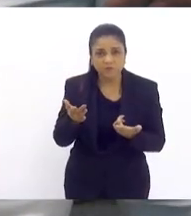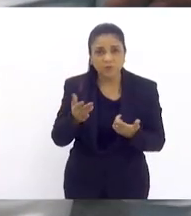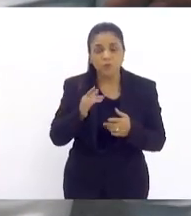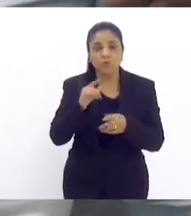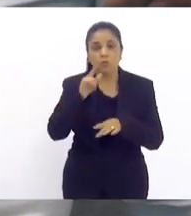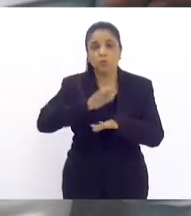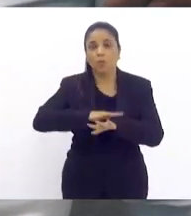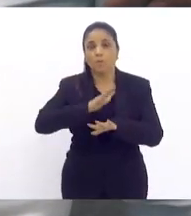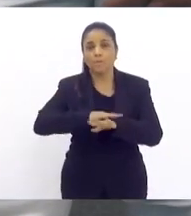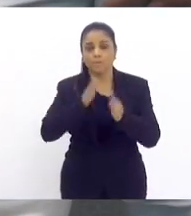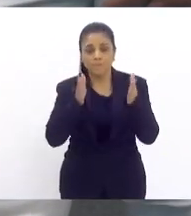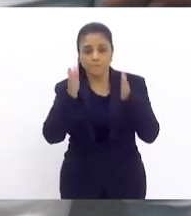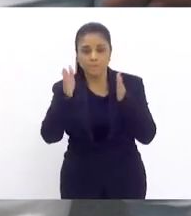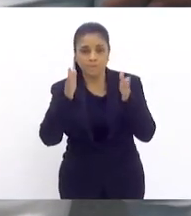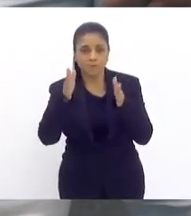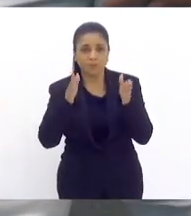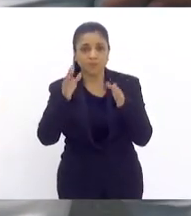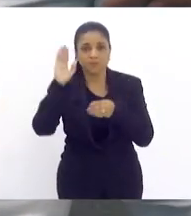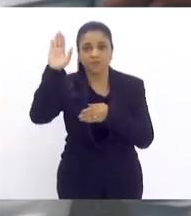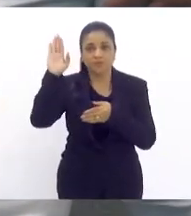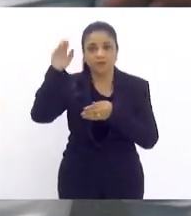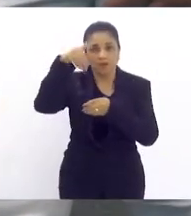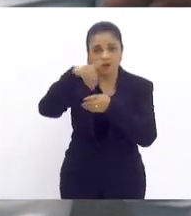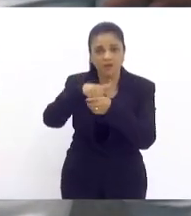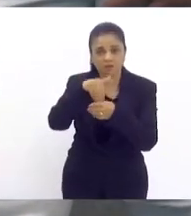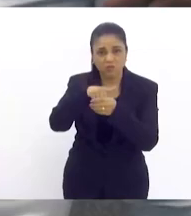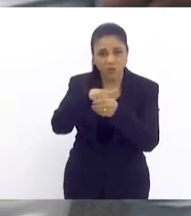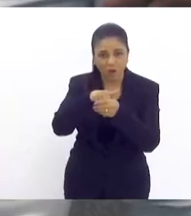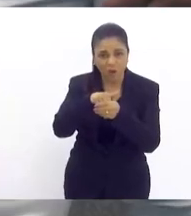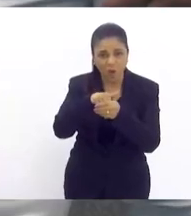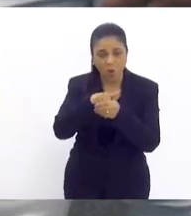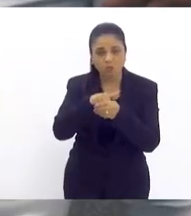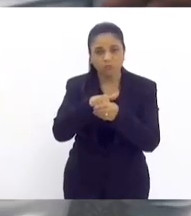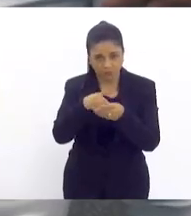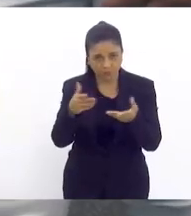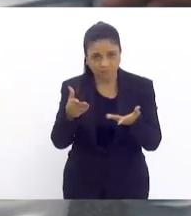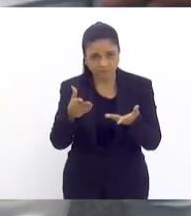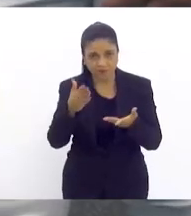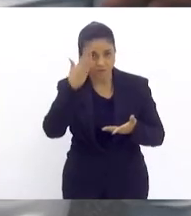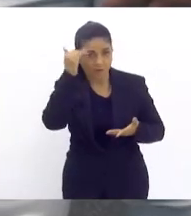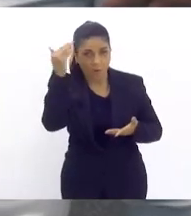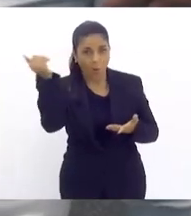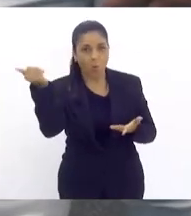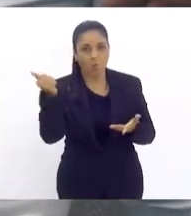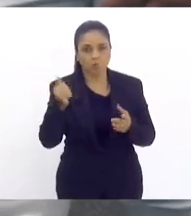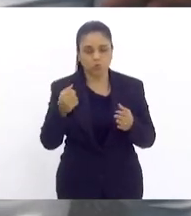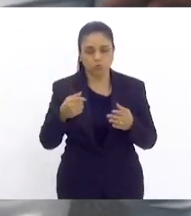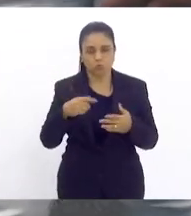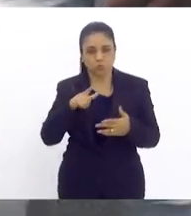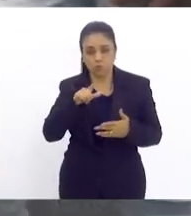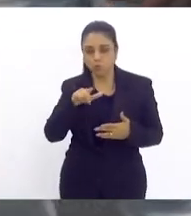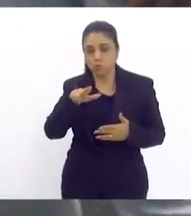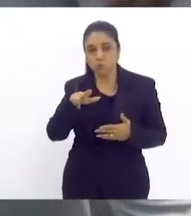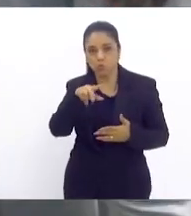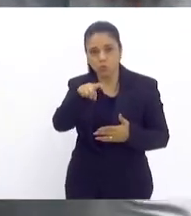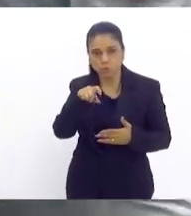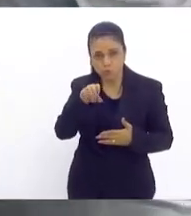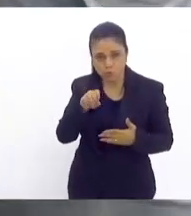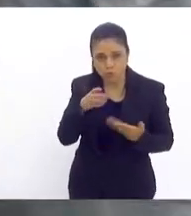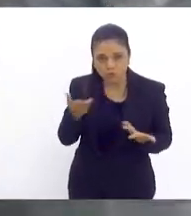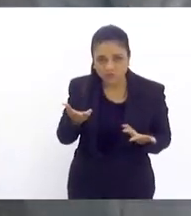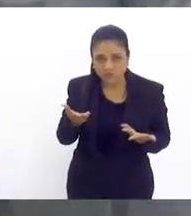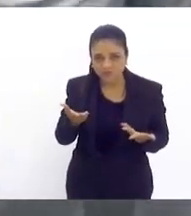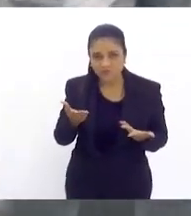eleitoral porque a gente vira um cabo Eleitoral de luxo perfeitíssimo então é